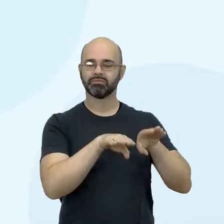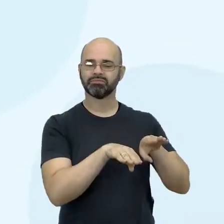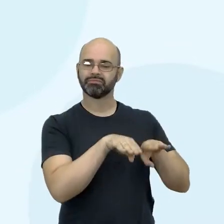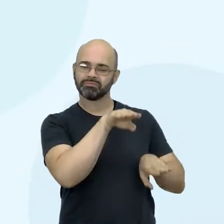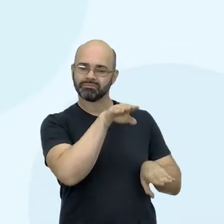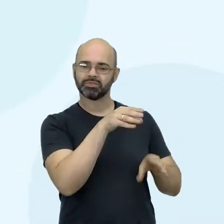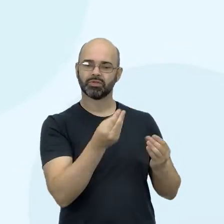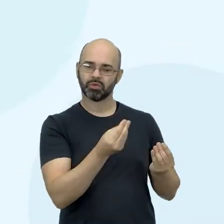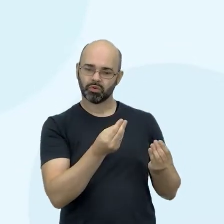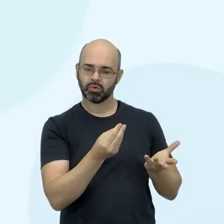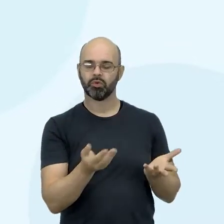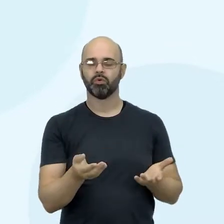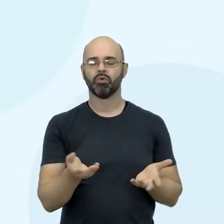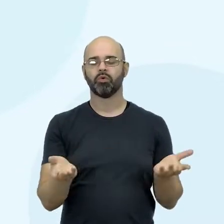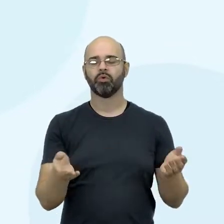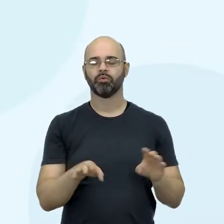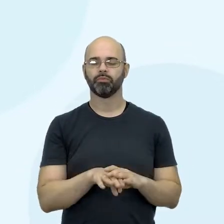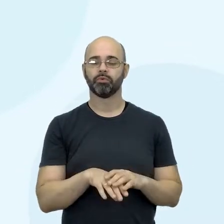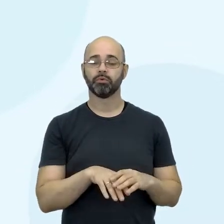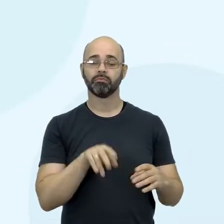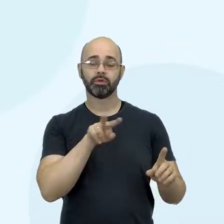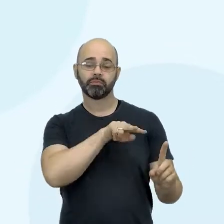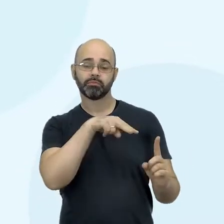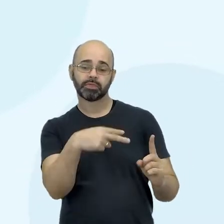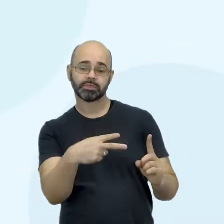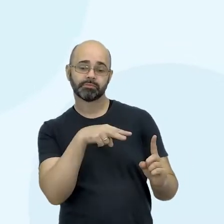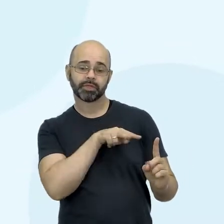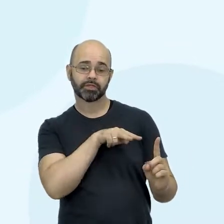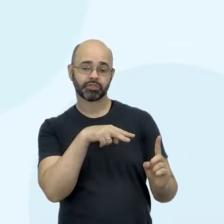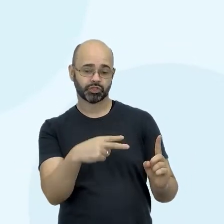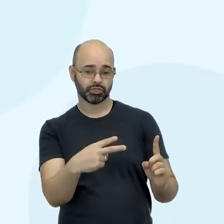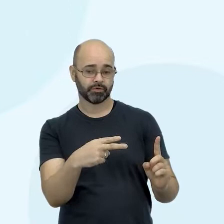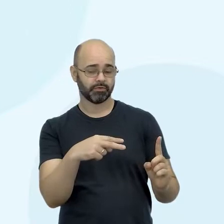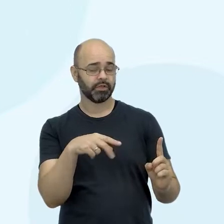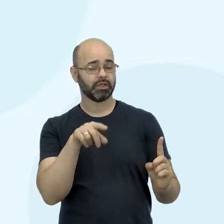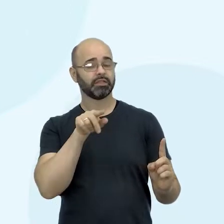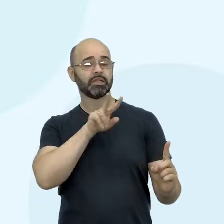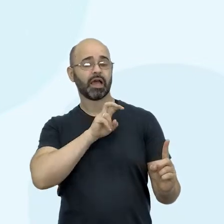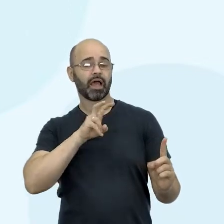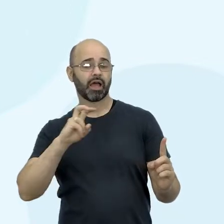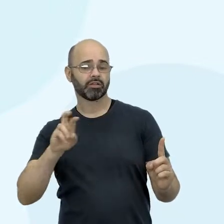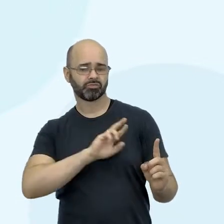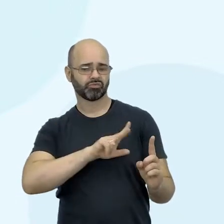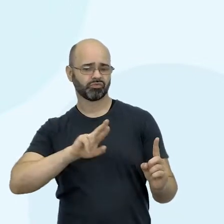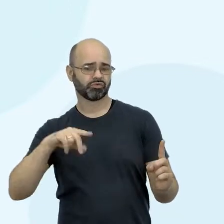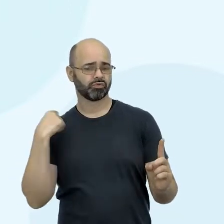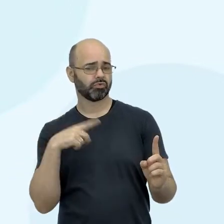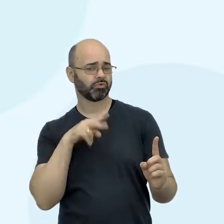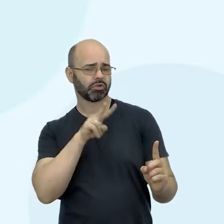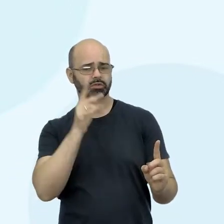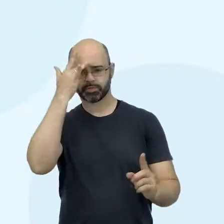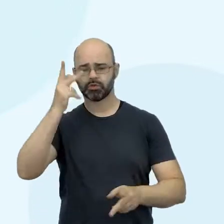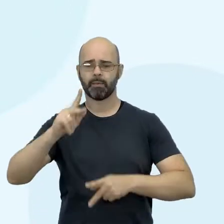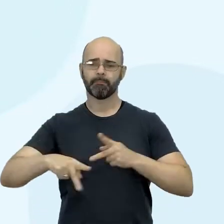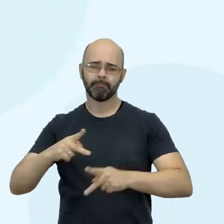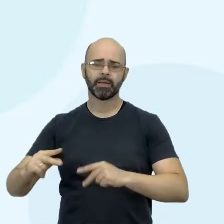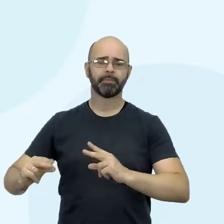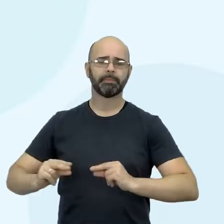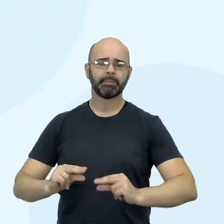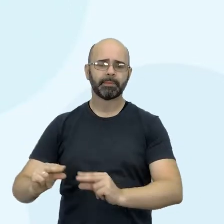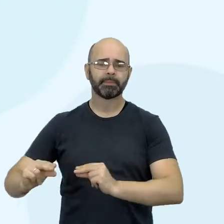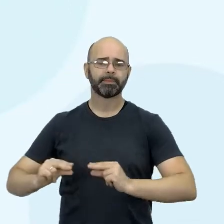nas perspectivas de assuntos que a gente acha bastante pontual, né? Assuntos que estão aí